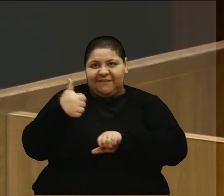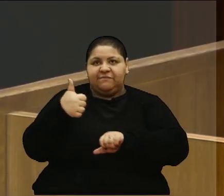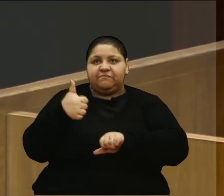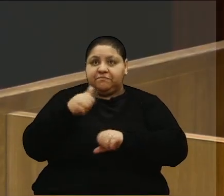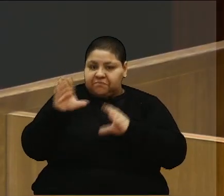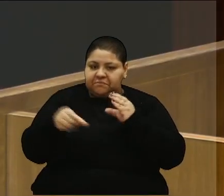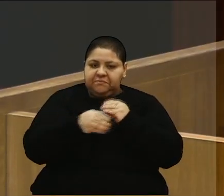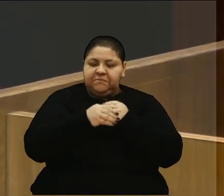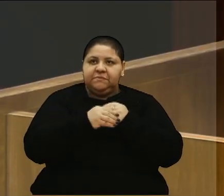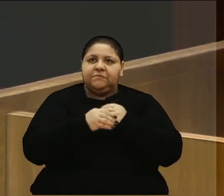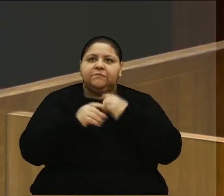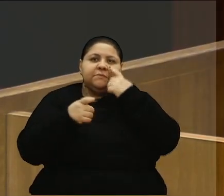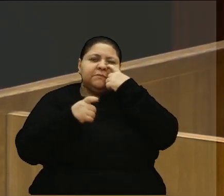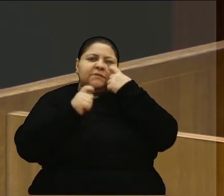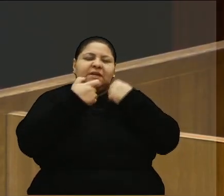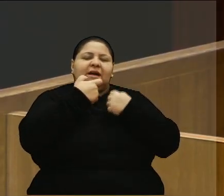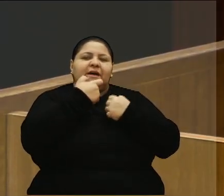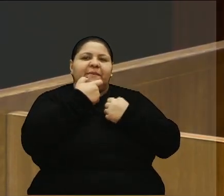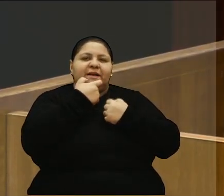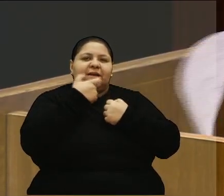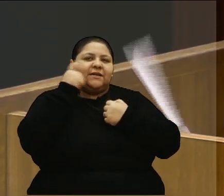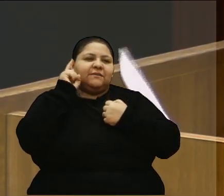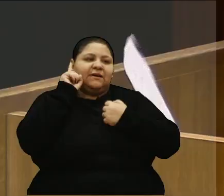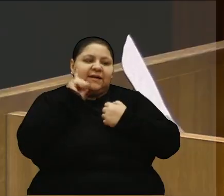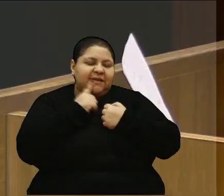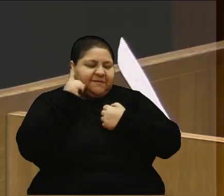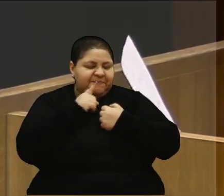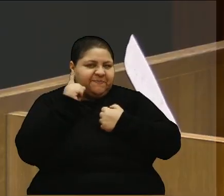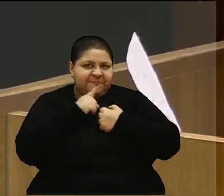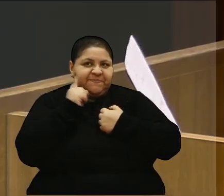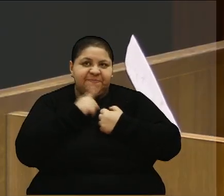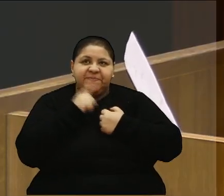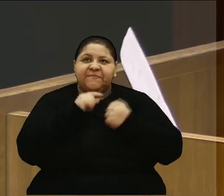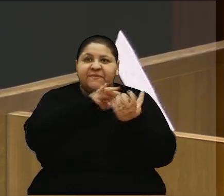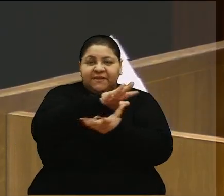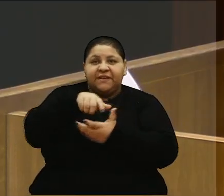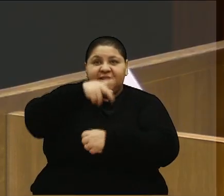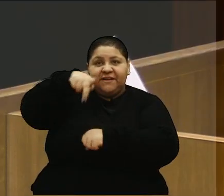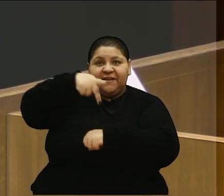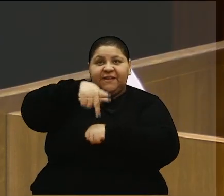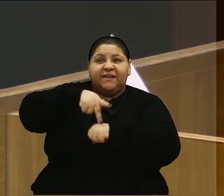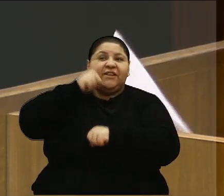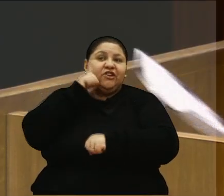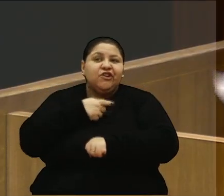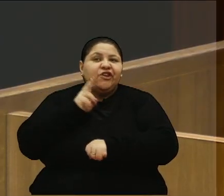emenda americana salva de ser a maior potência do país, do mundo, aquele país que é os Estados Unidos. Eu